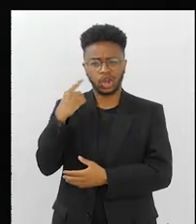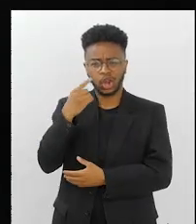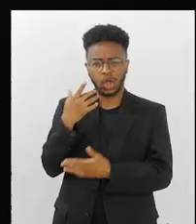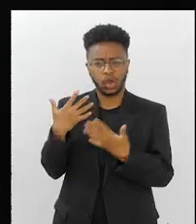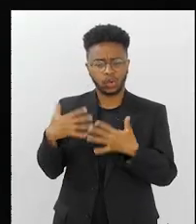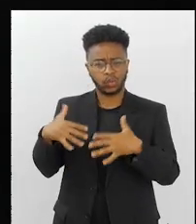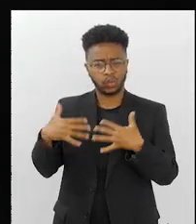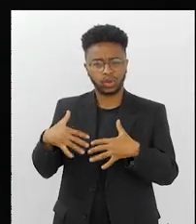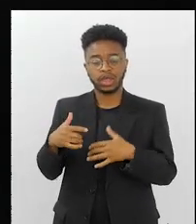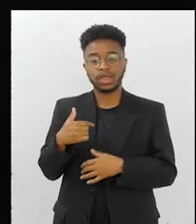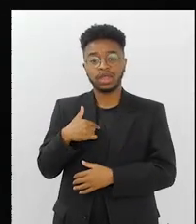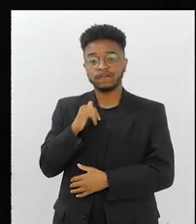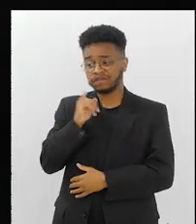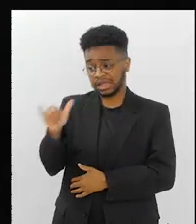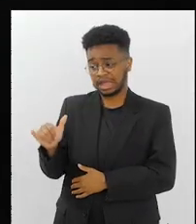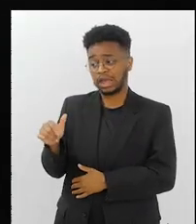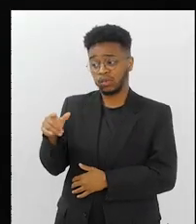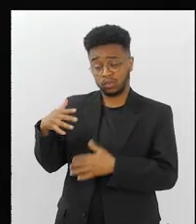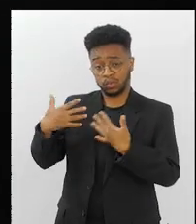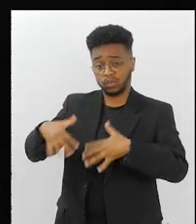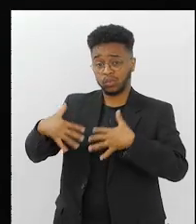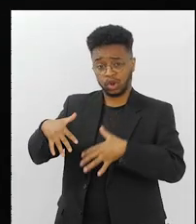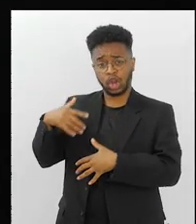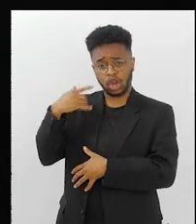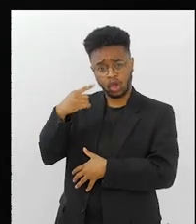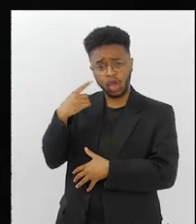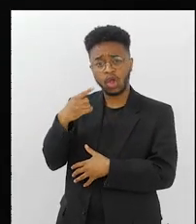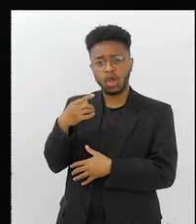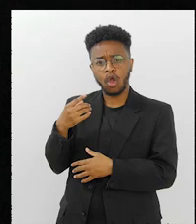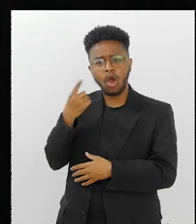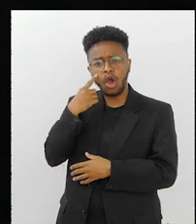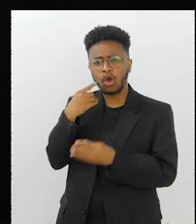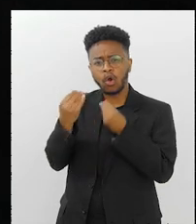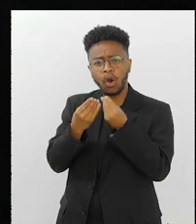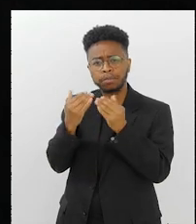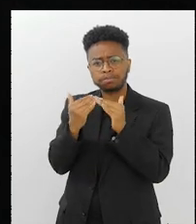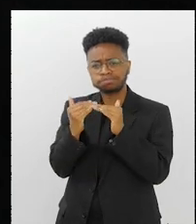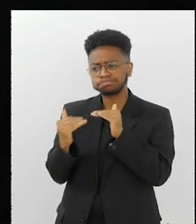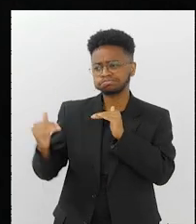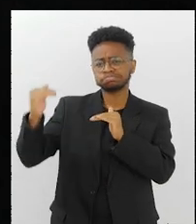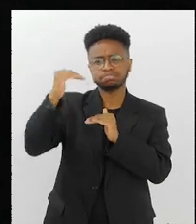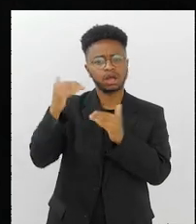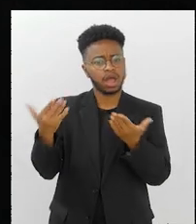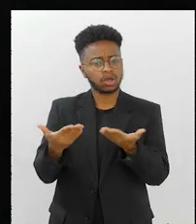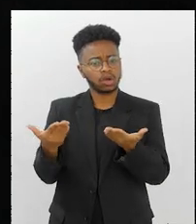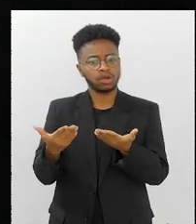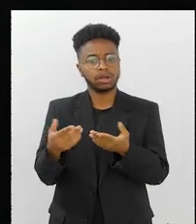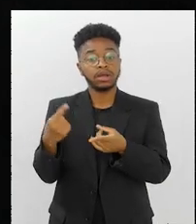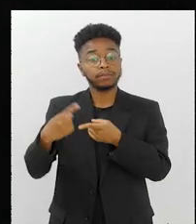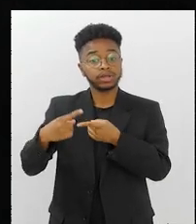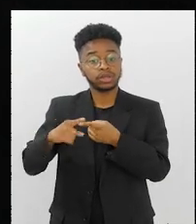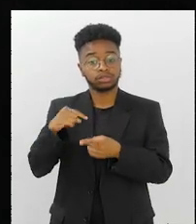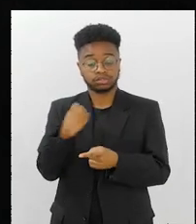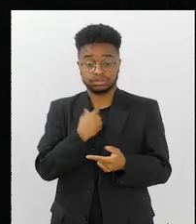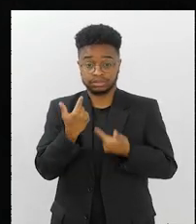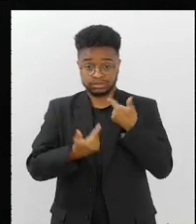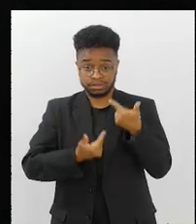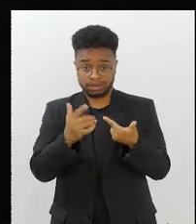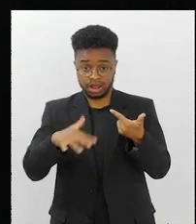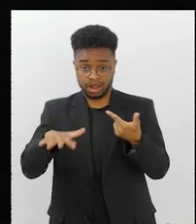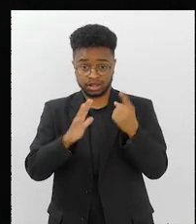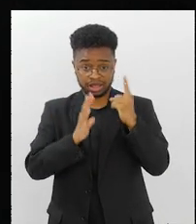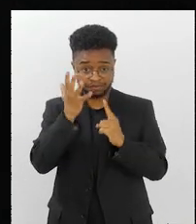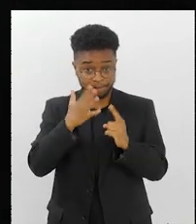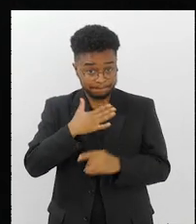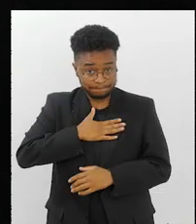hein eu falaria para ele que loucura hein ol Onde você tá porque assim eh fazer carnaval pelo